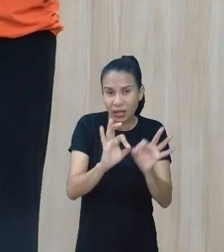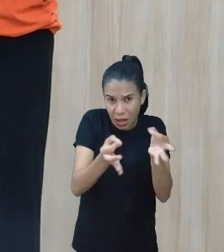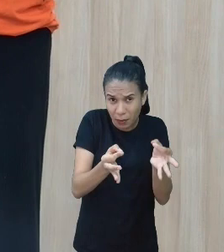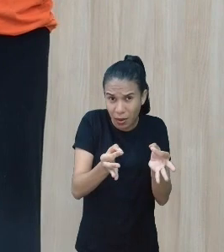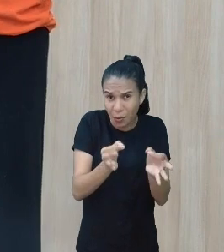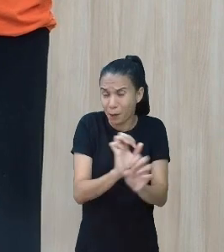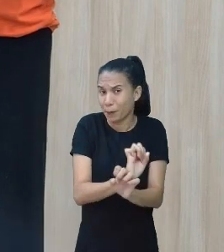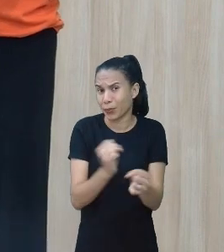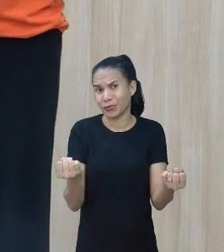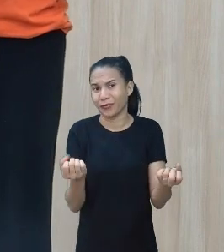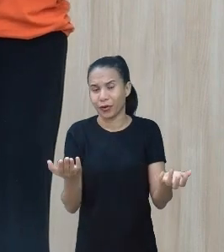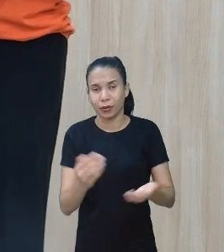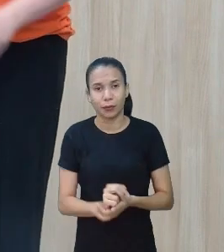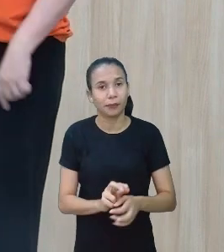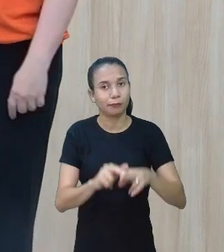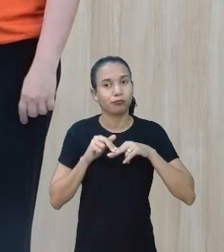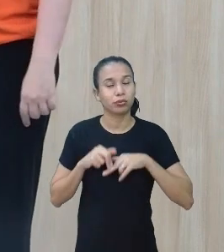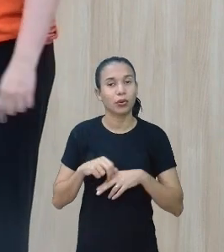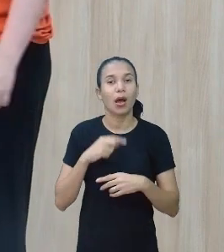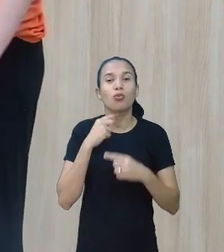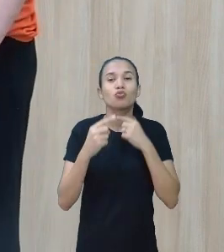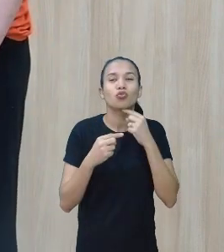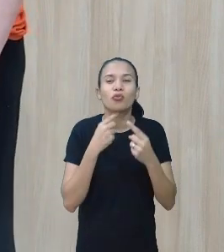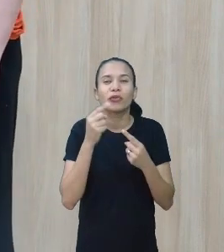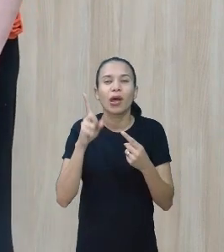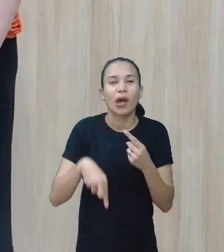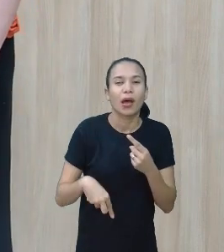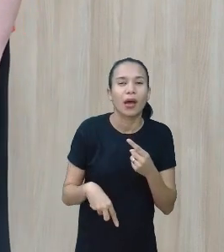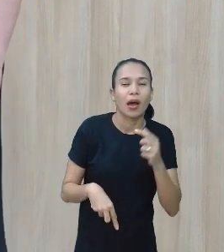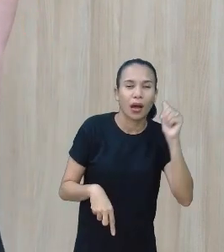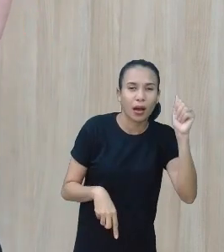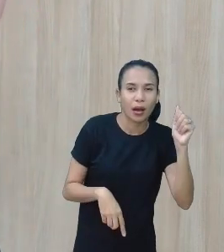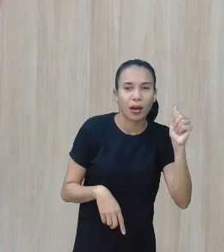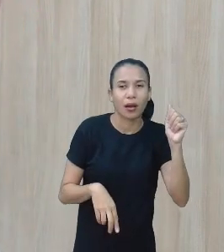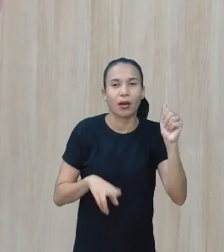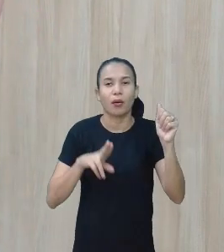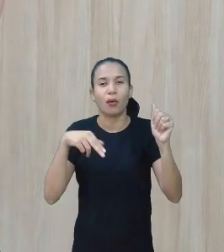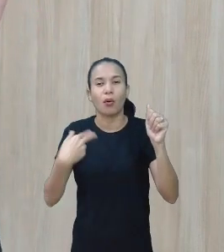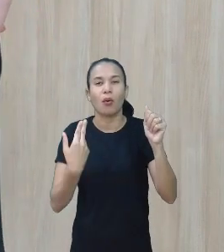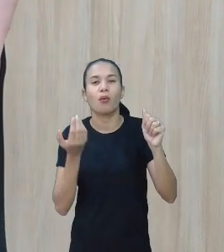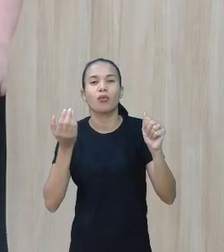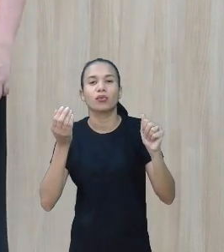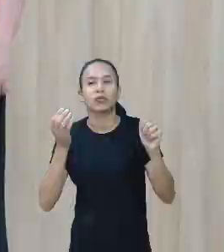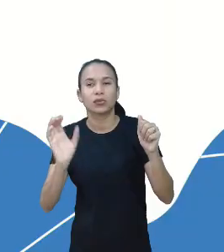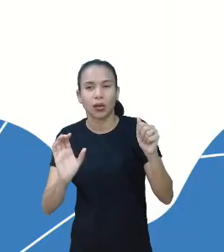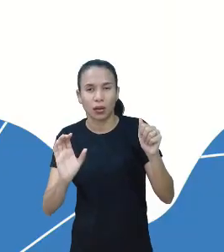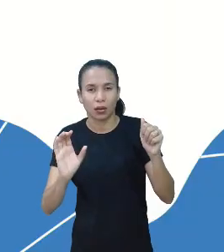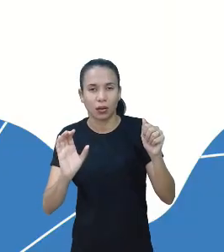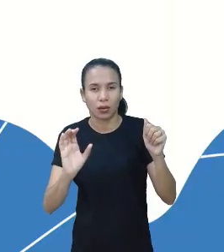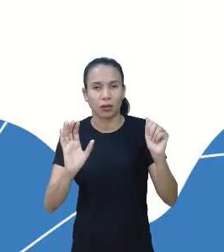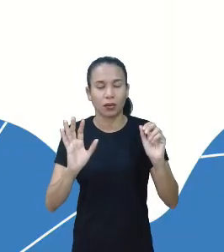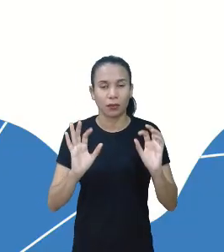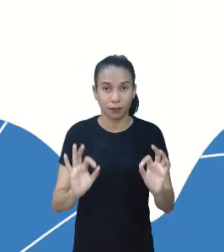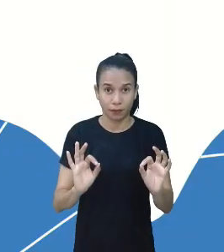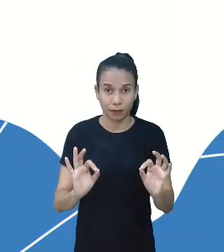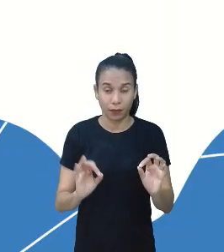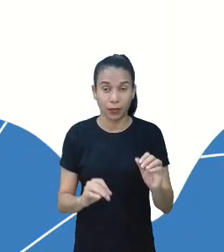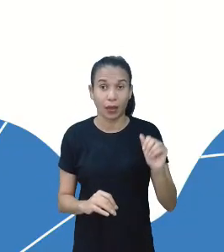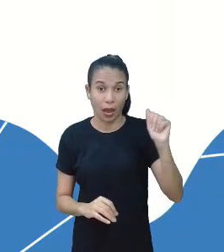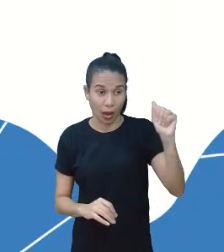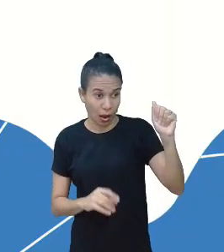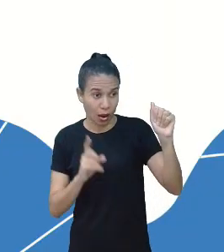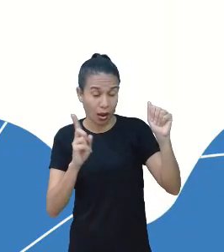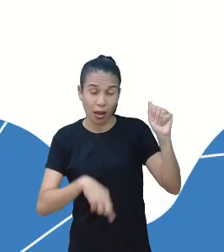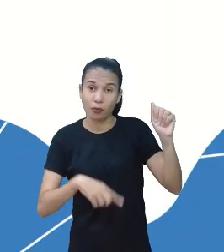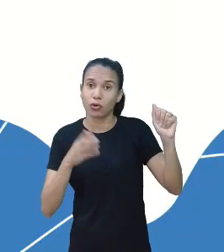simples? Muito menos. Então, a dúvida que poderia ter aí era entre ditosos e inúmeros. Ditosos